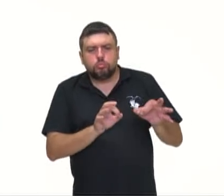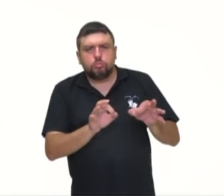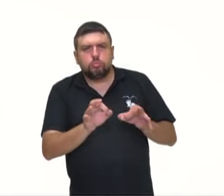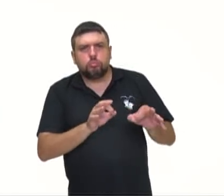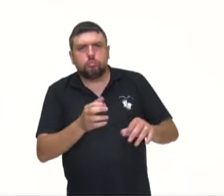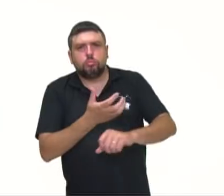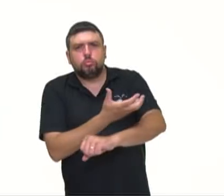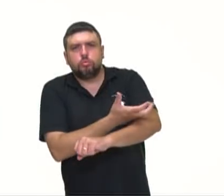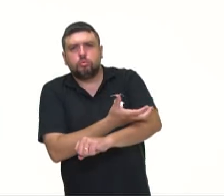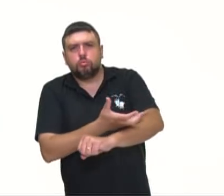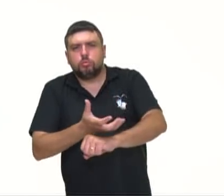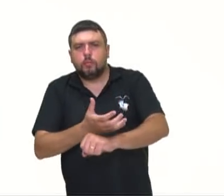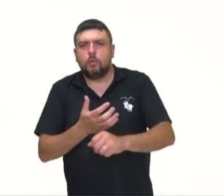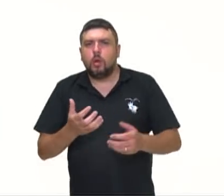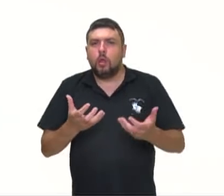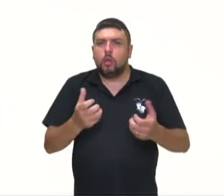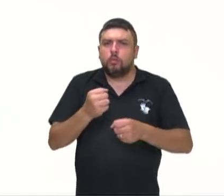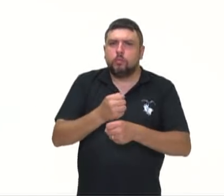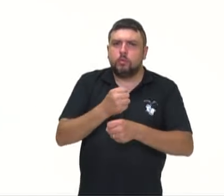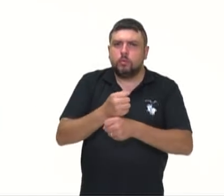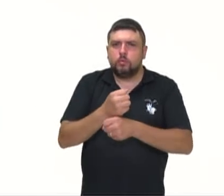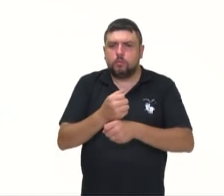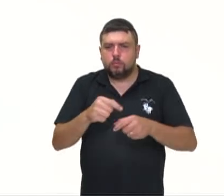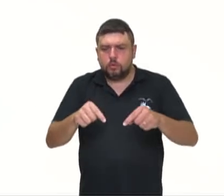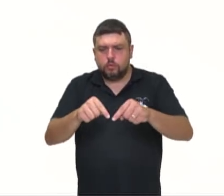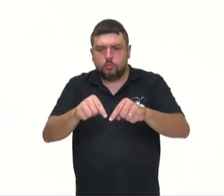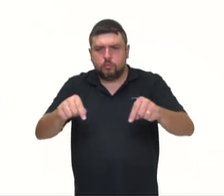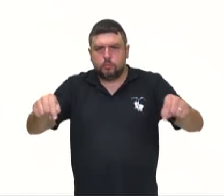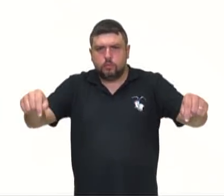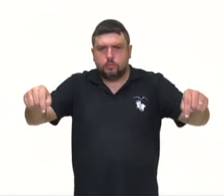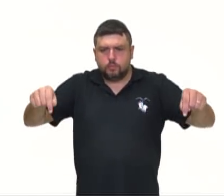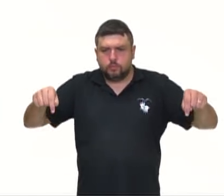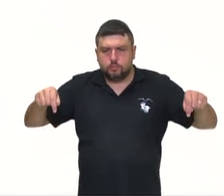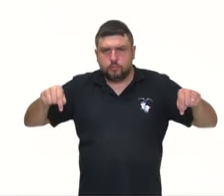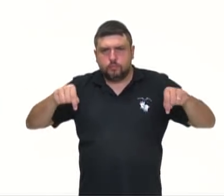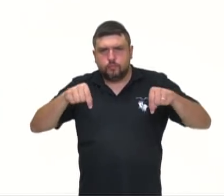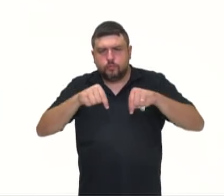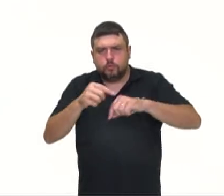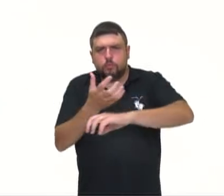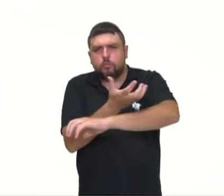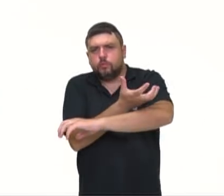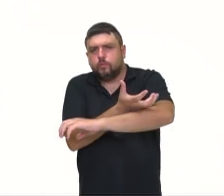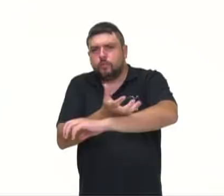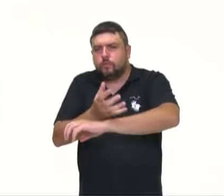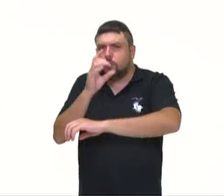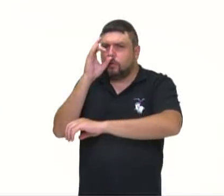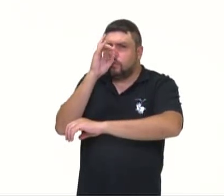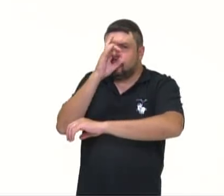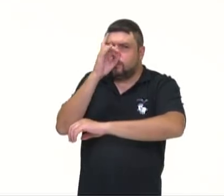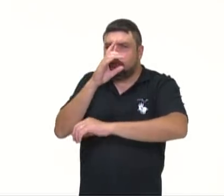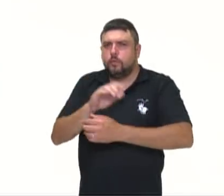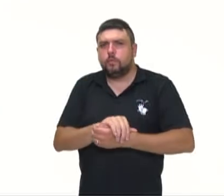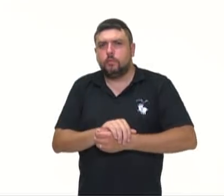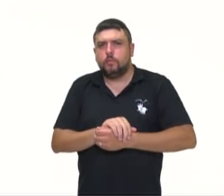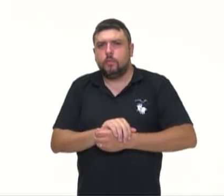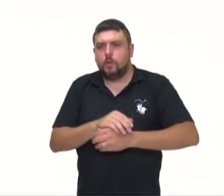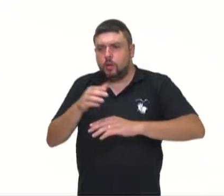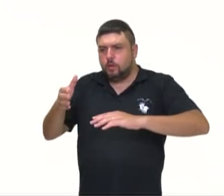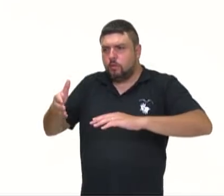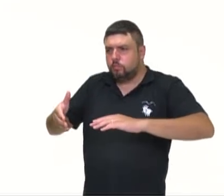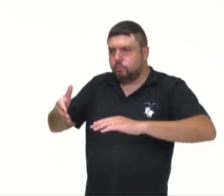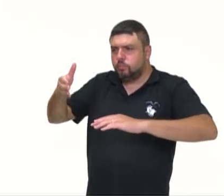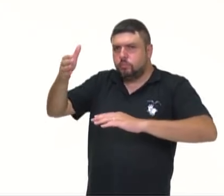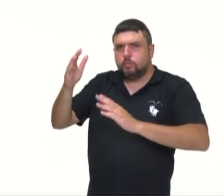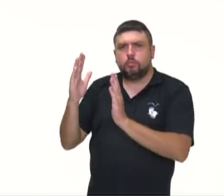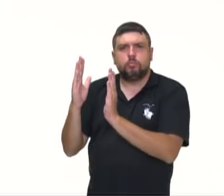um canteiro retangular onde o seu maior lado vai estar encostado em um muro.